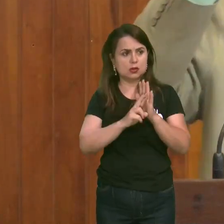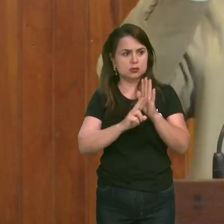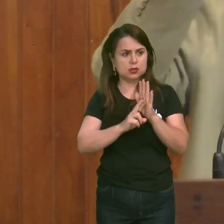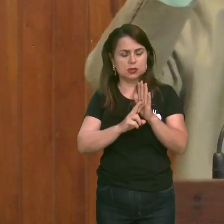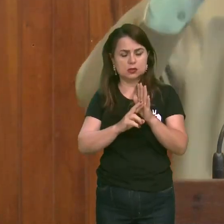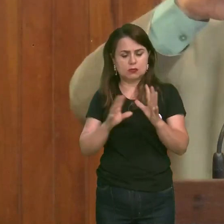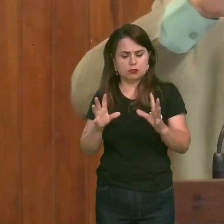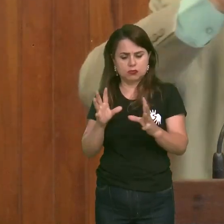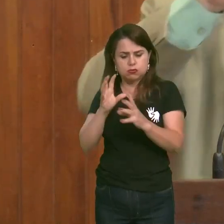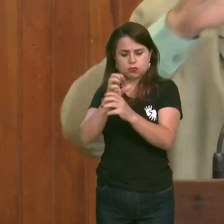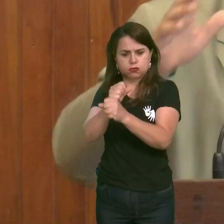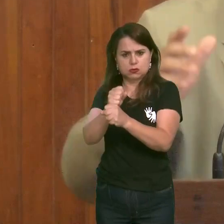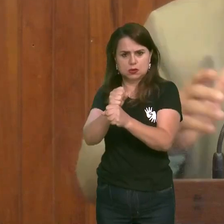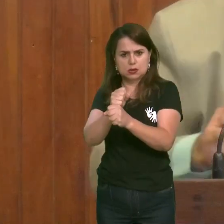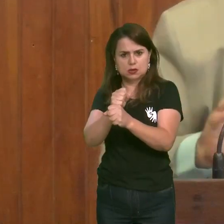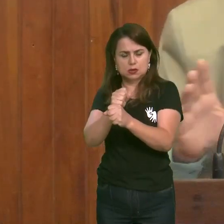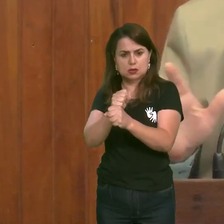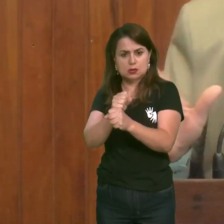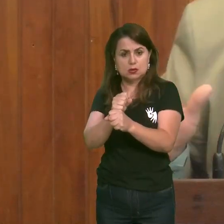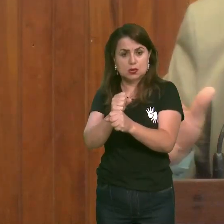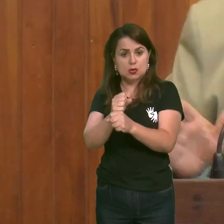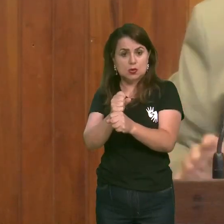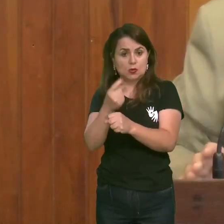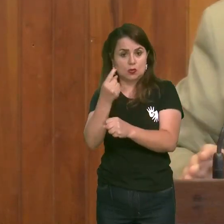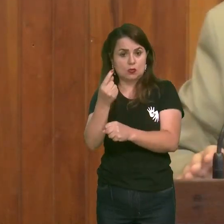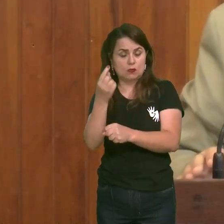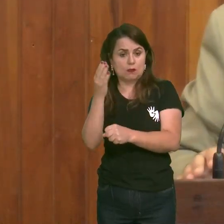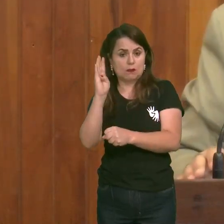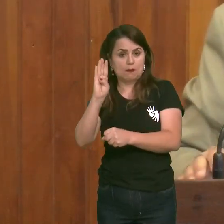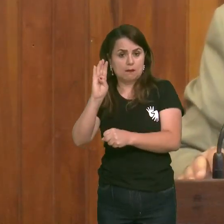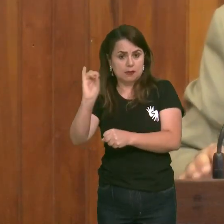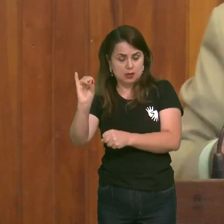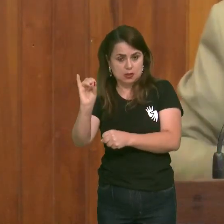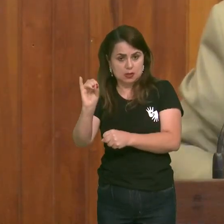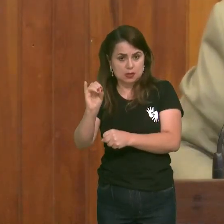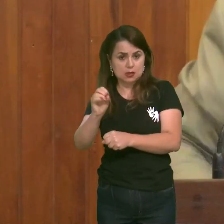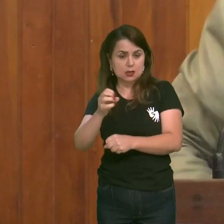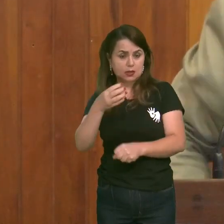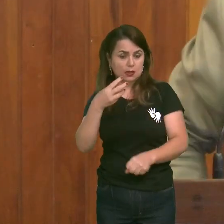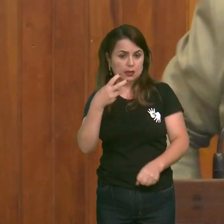indireta que é um bilhão 546 milhões